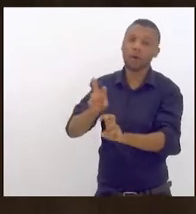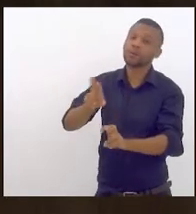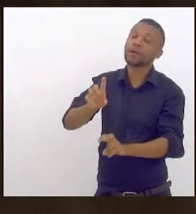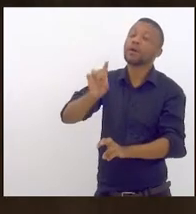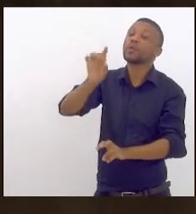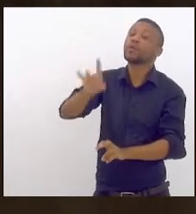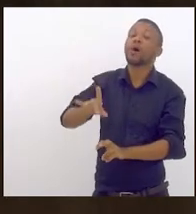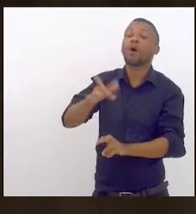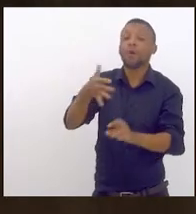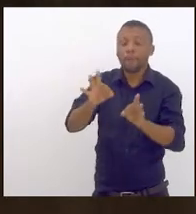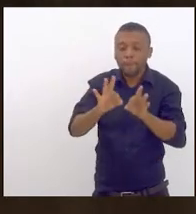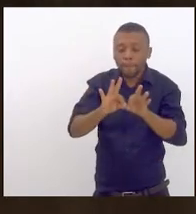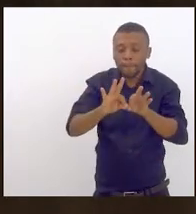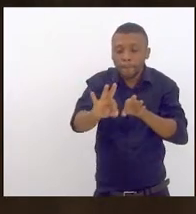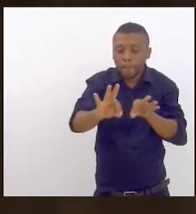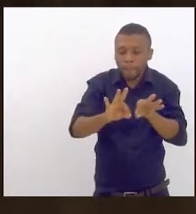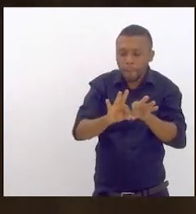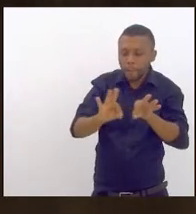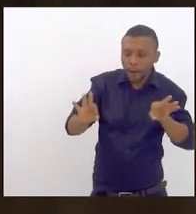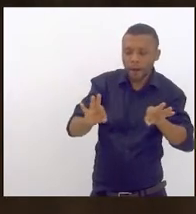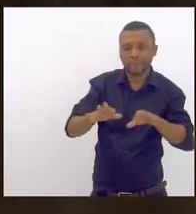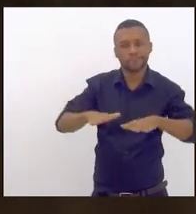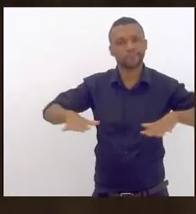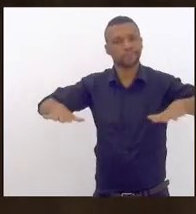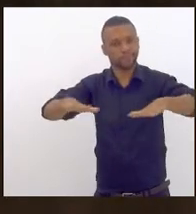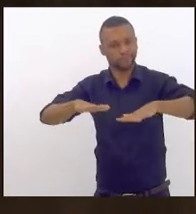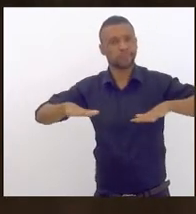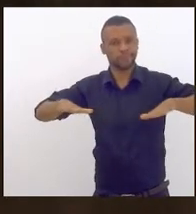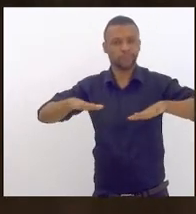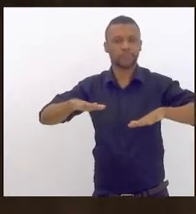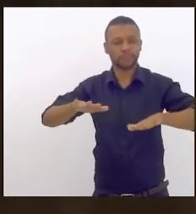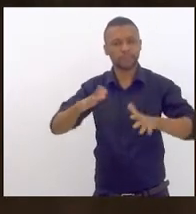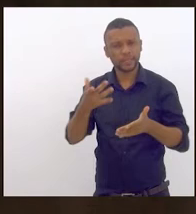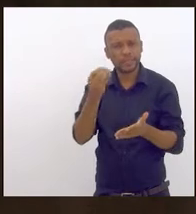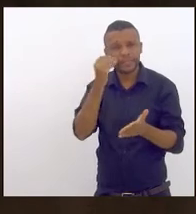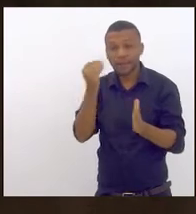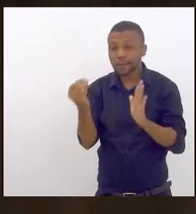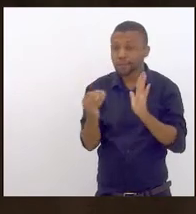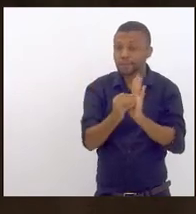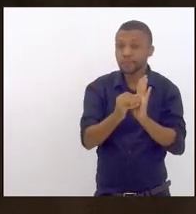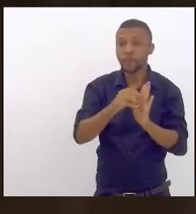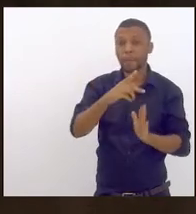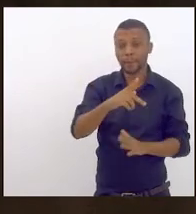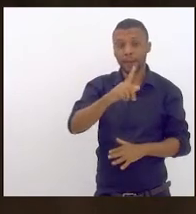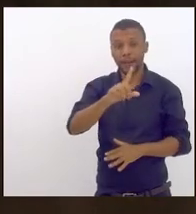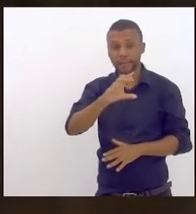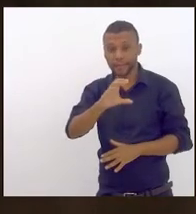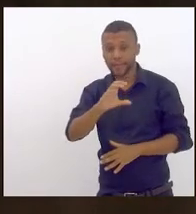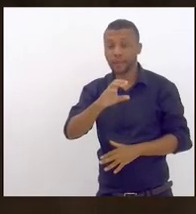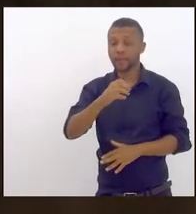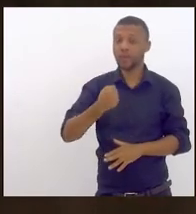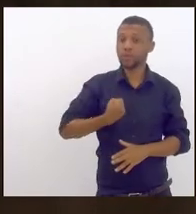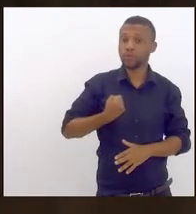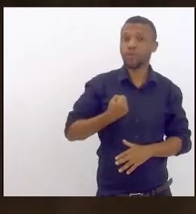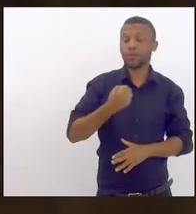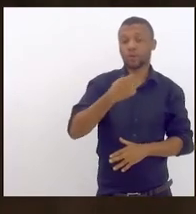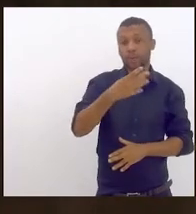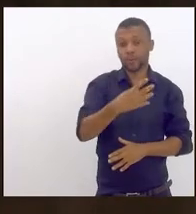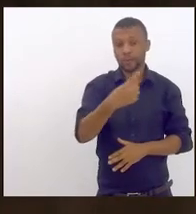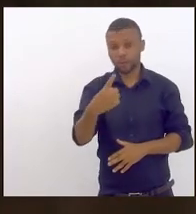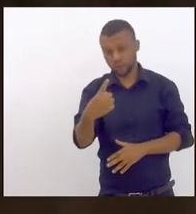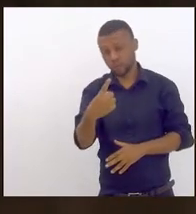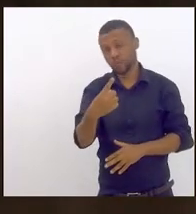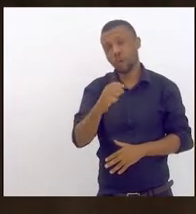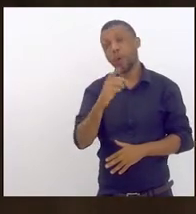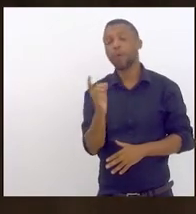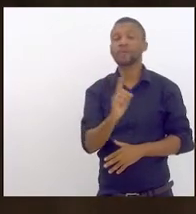saber se isto está englobado no PLC 41 ou não. Aí decide a anexação.